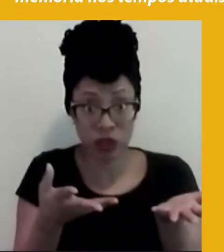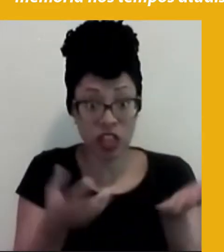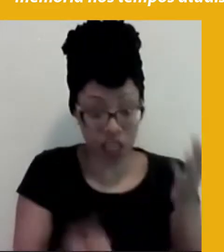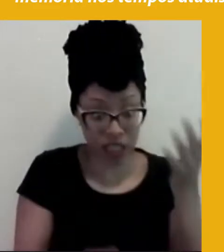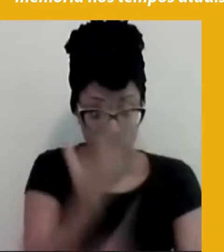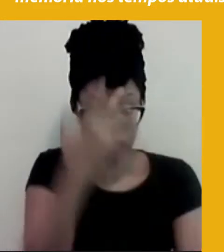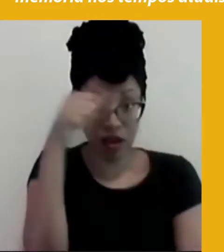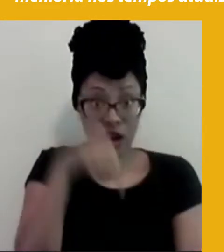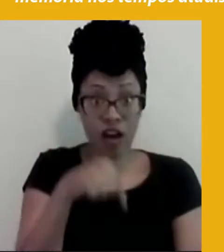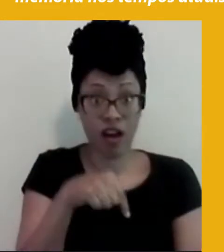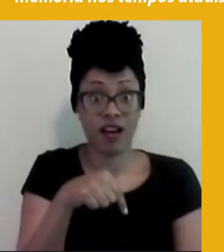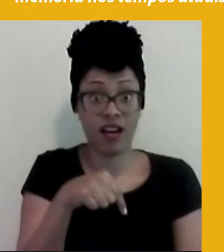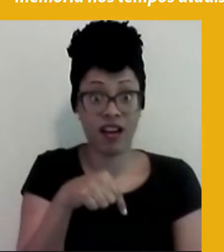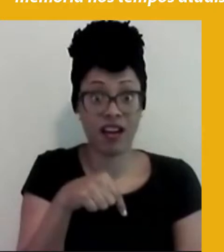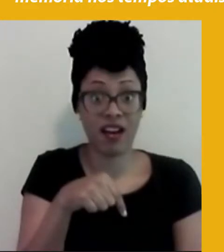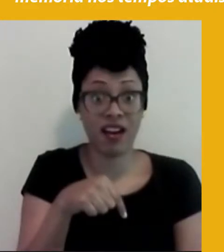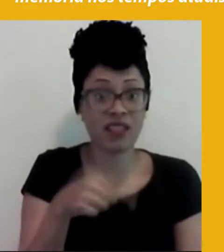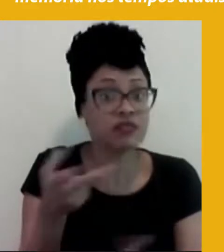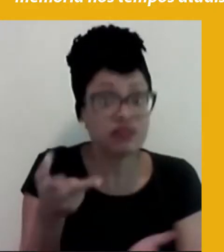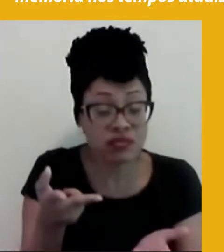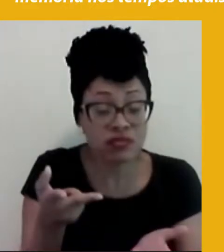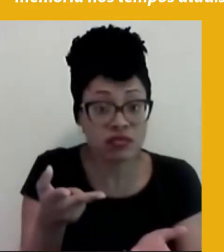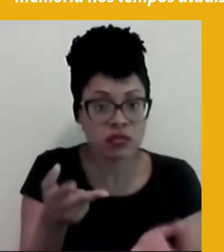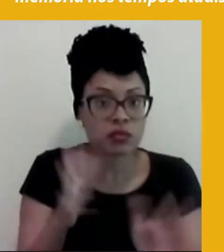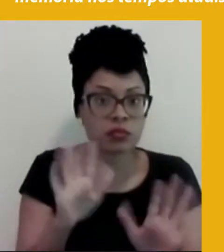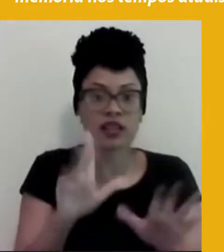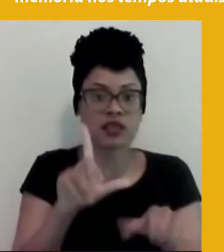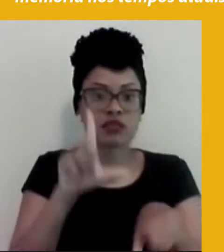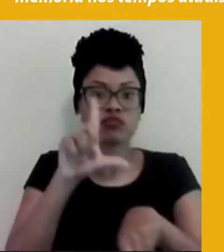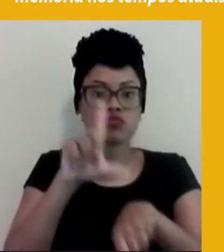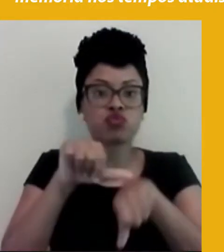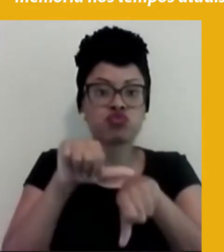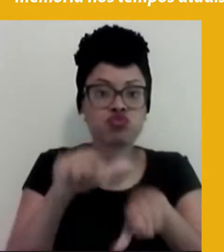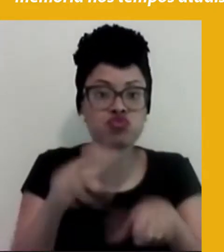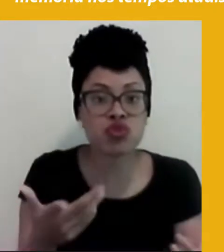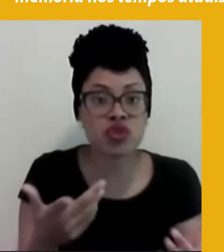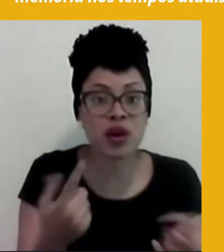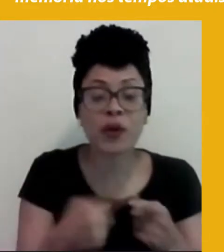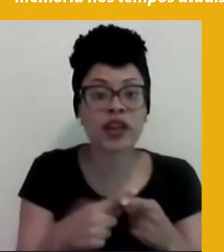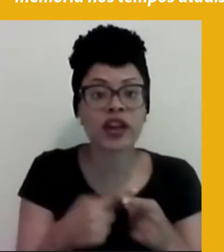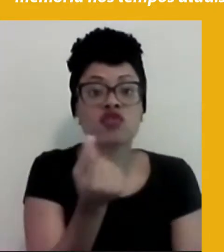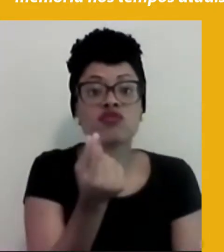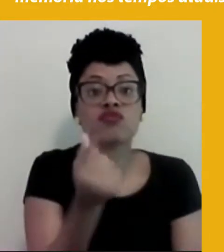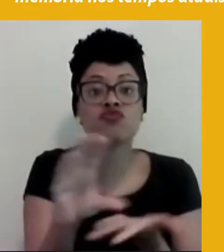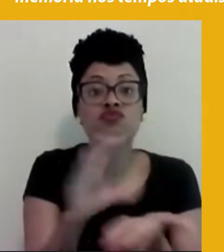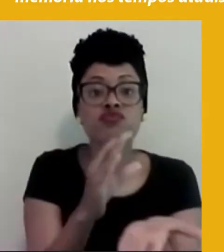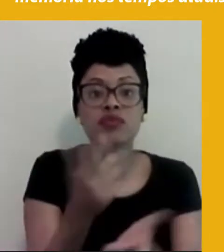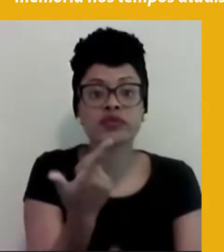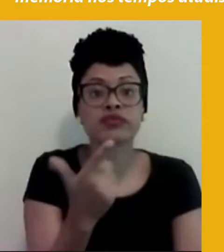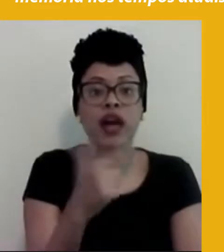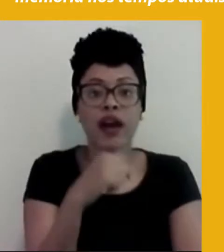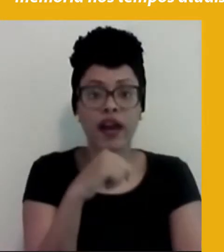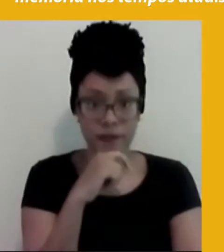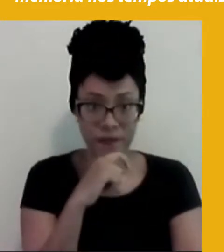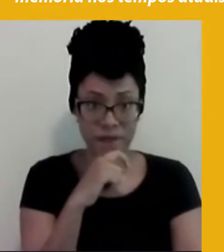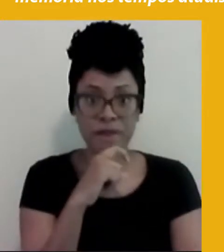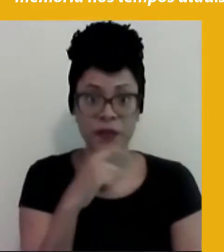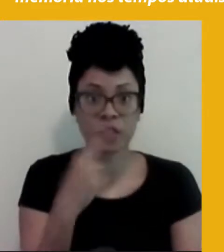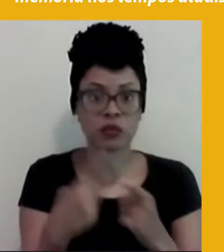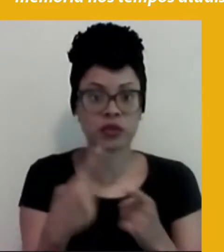fazer atrasadamente porque o dinheiro não estava lá. E o dinheiro não estava lá porque foi contingenciado para fazer